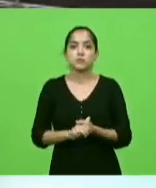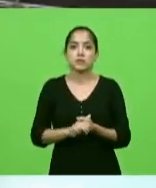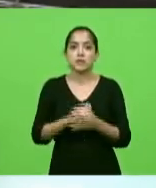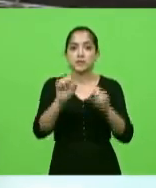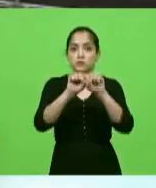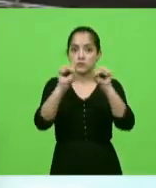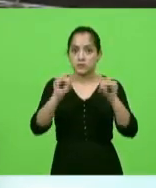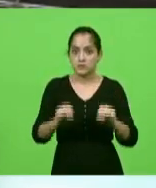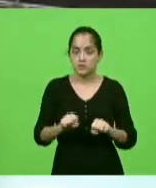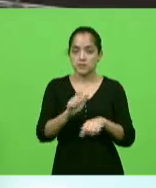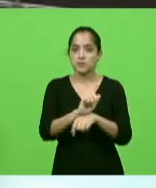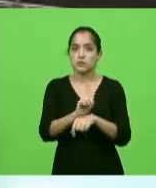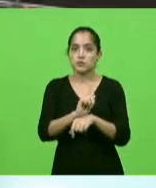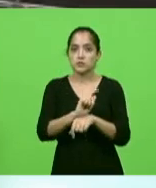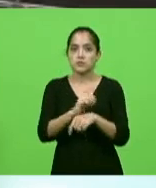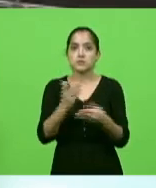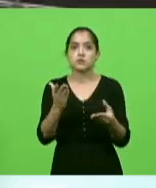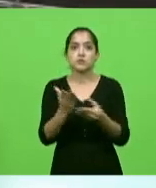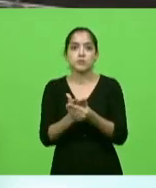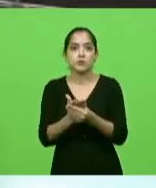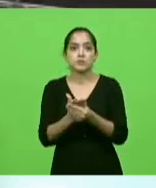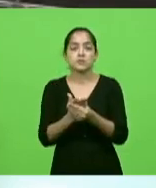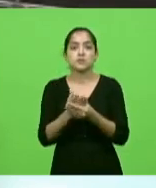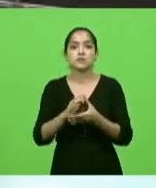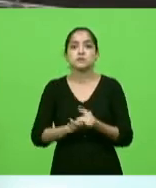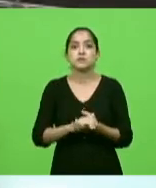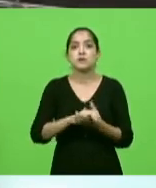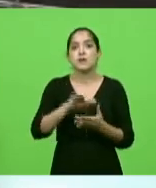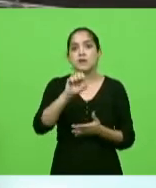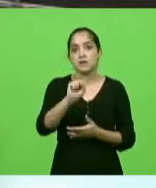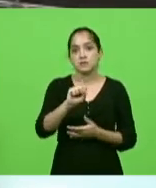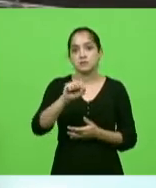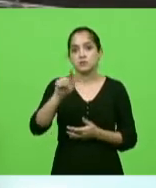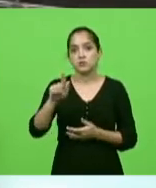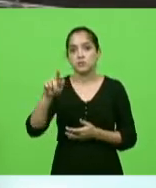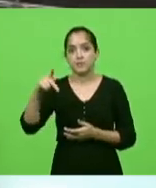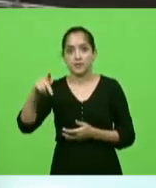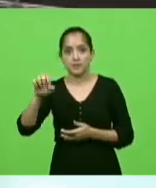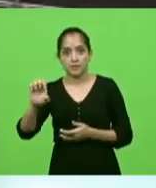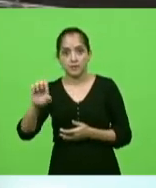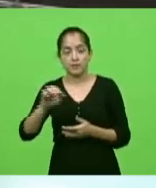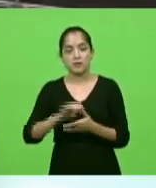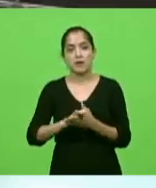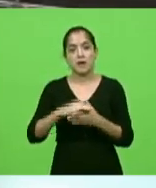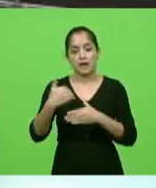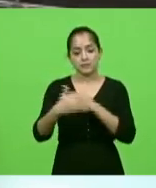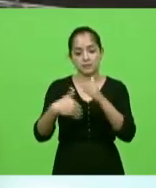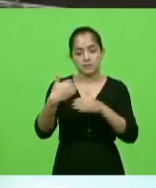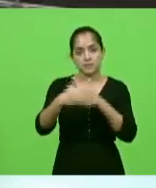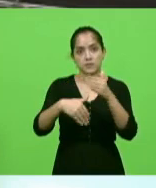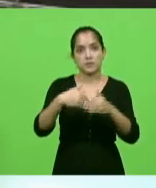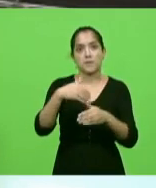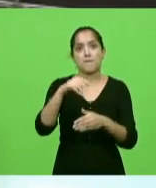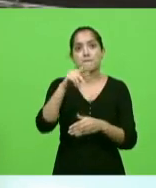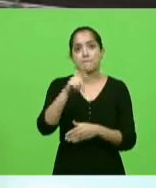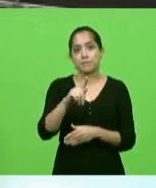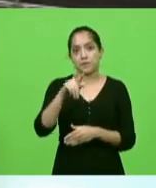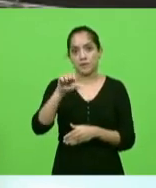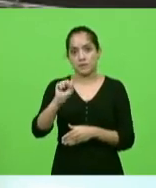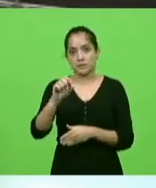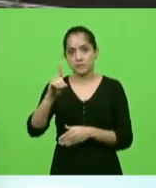do sistema de o eletrônico SGP demonstram que a tramitação do processo peça